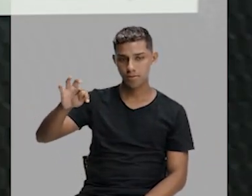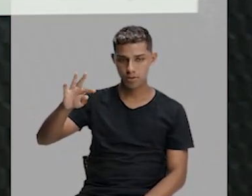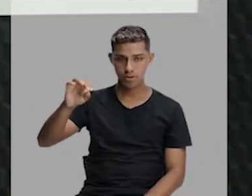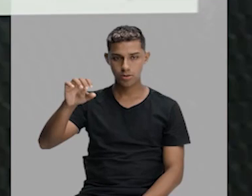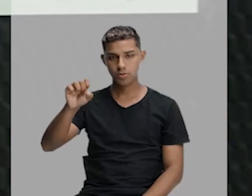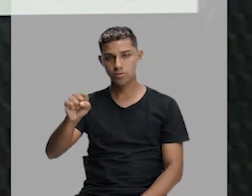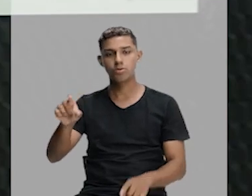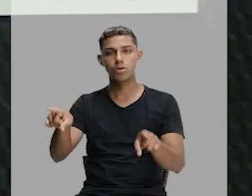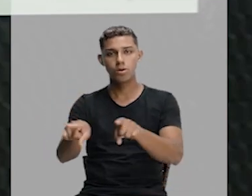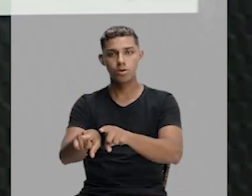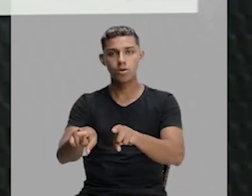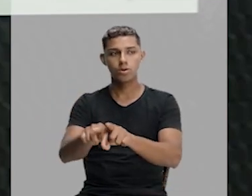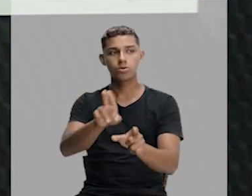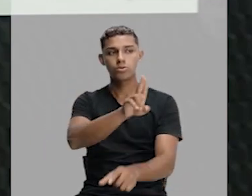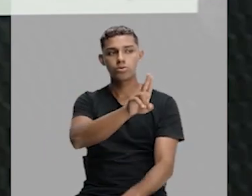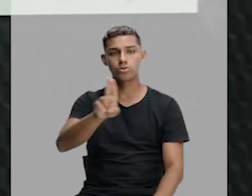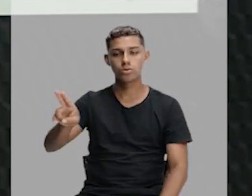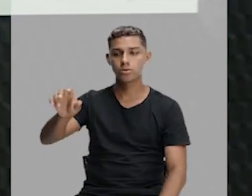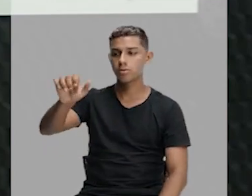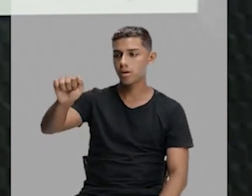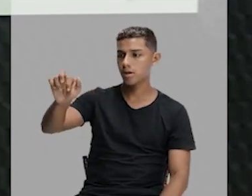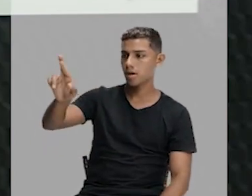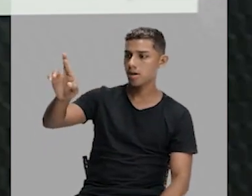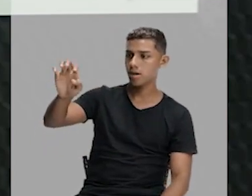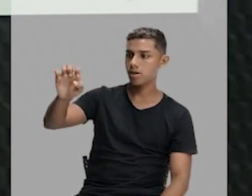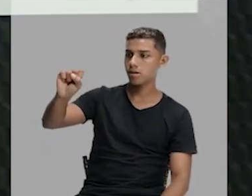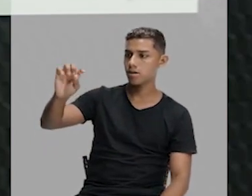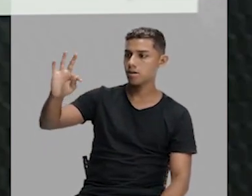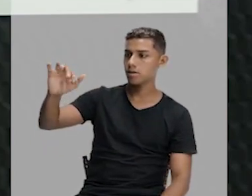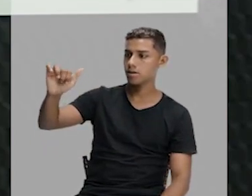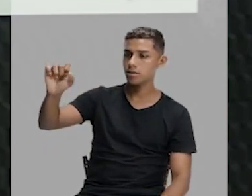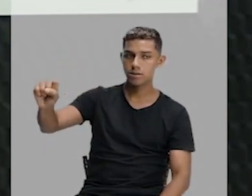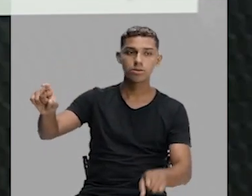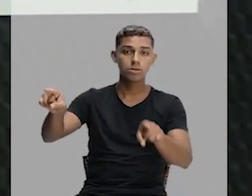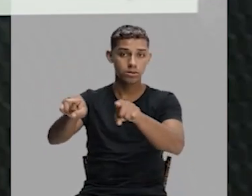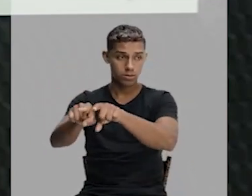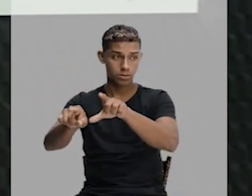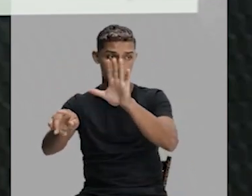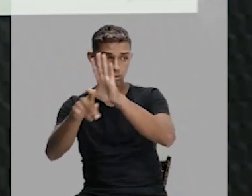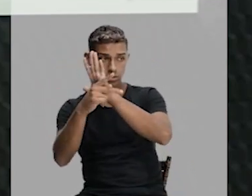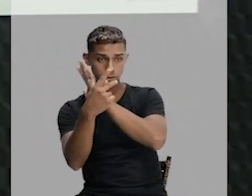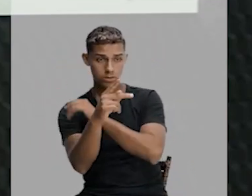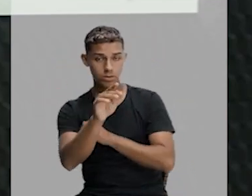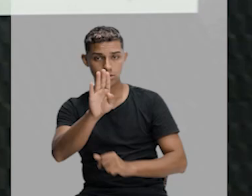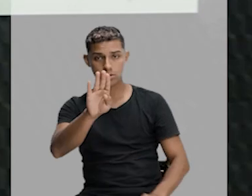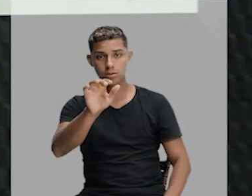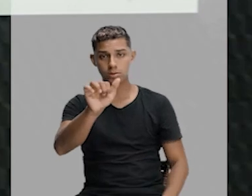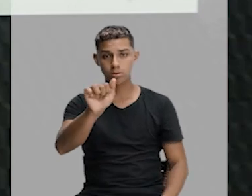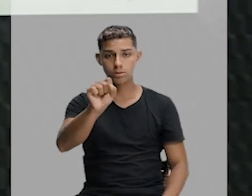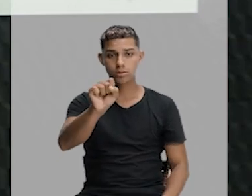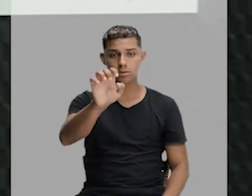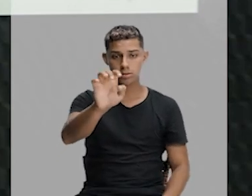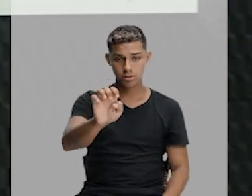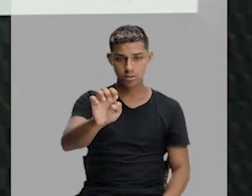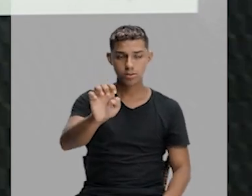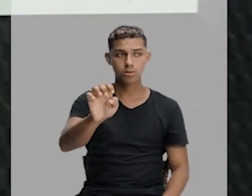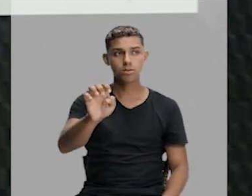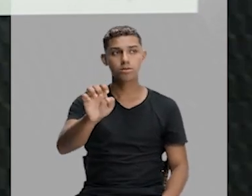são chamados de arestas das bases. Tá? Aresta das bases. São as